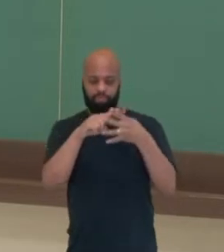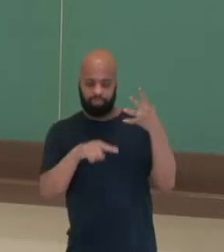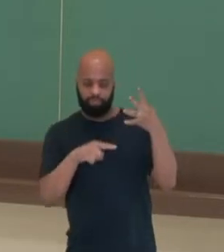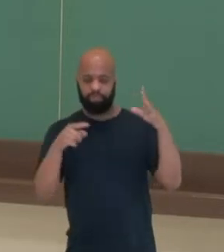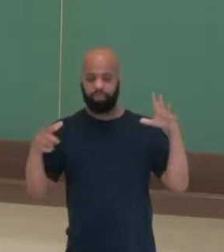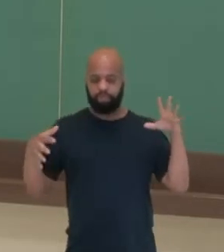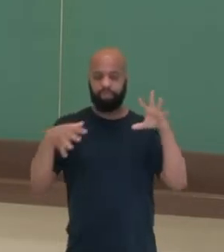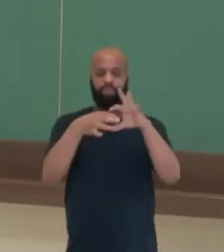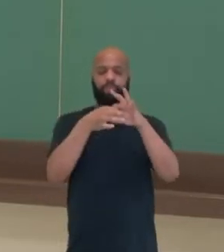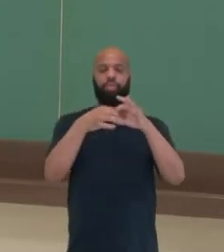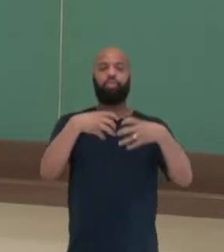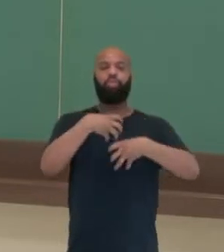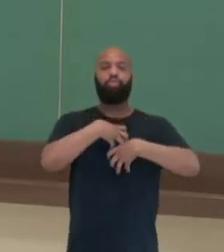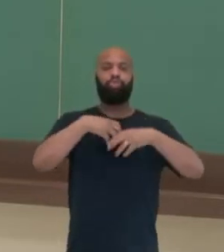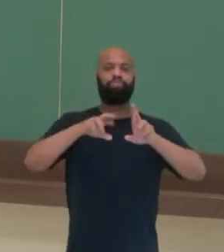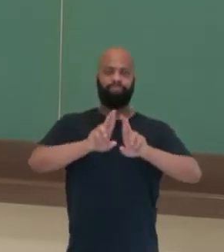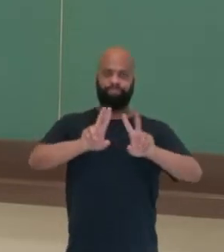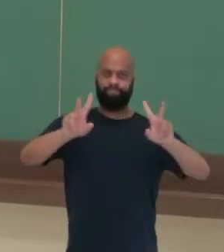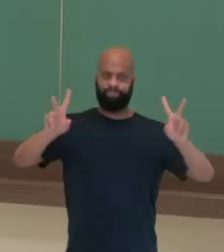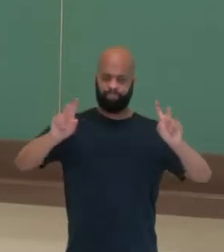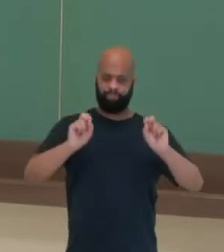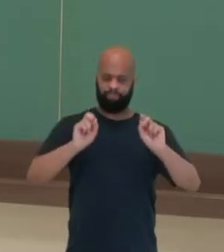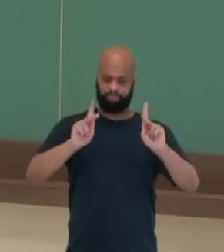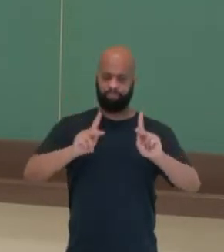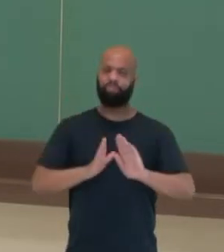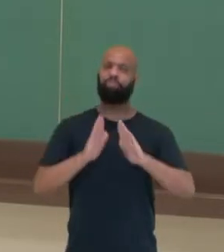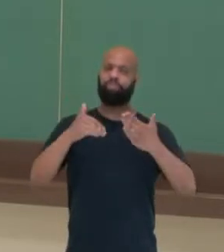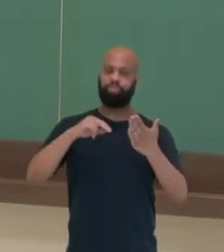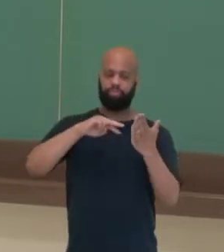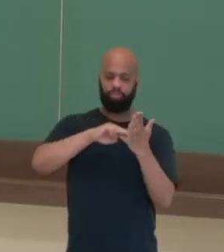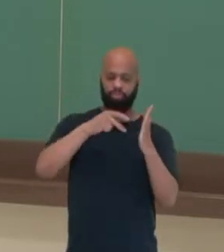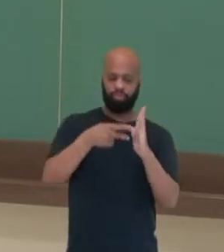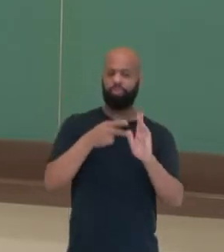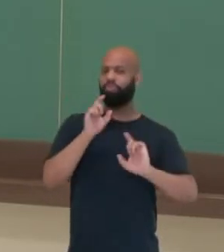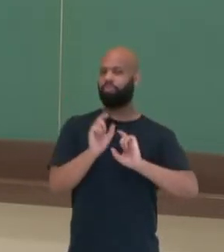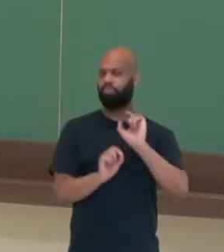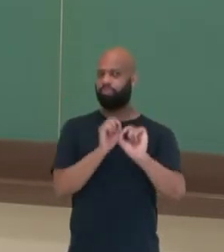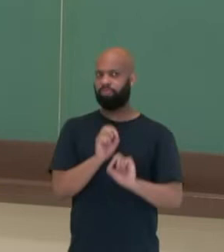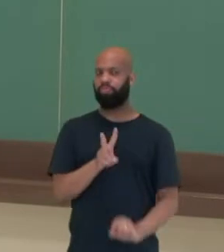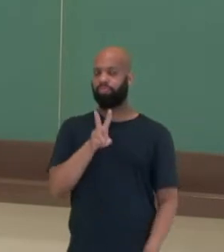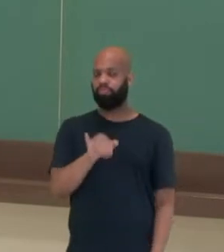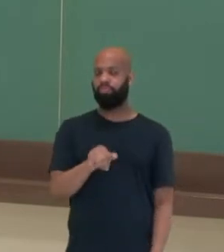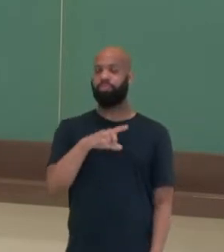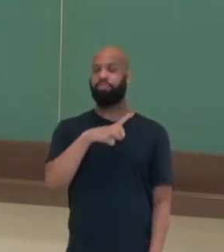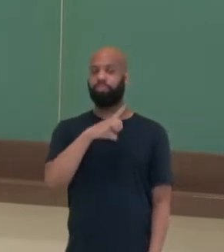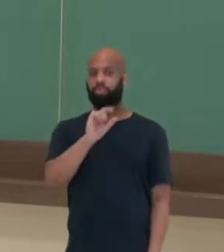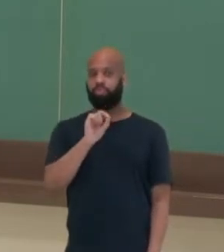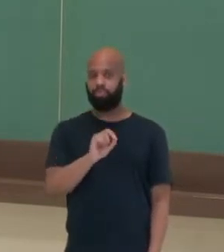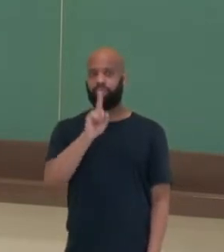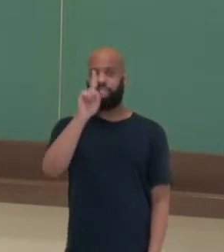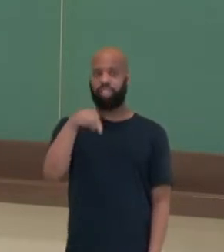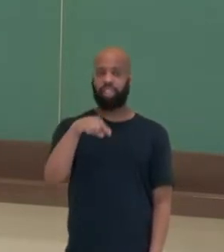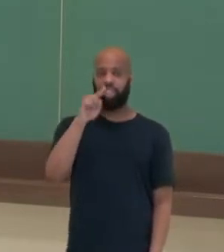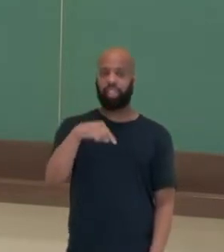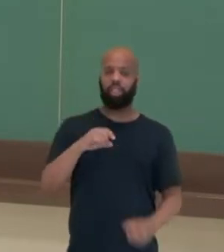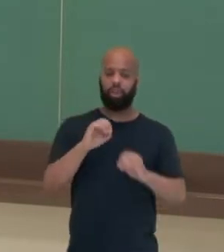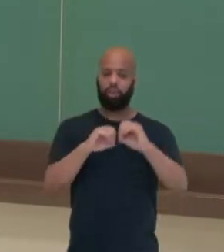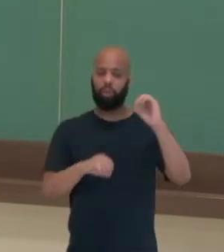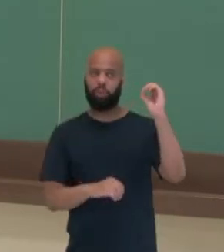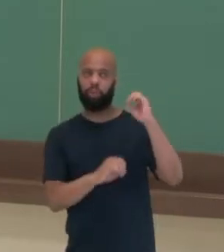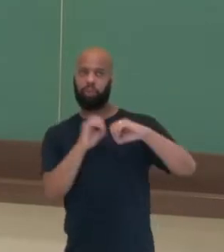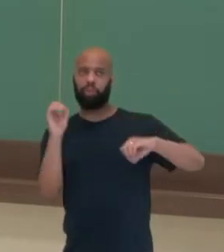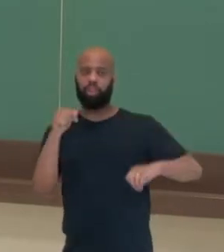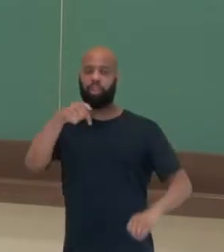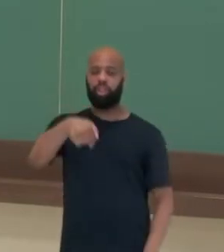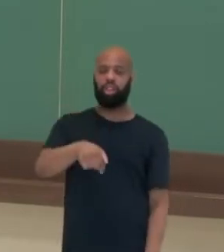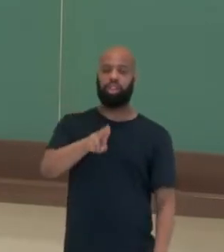ligantes diferentes. Então, eu vou ter, portanto, uma molécula aí